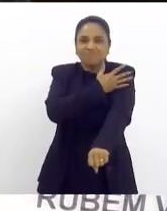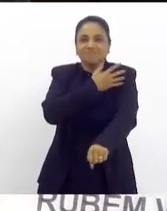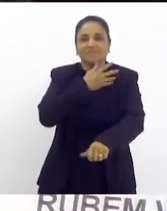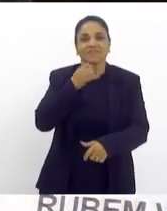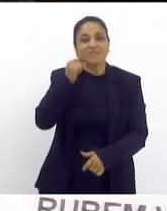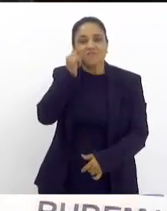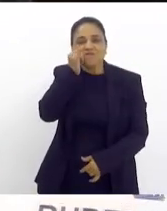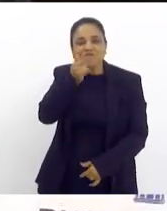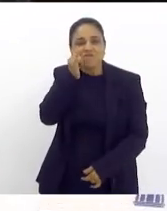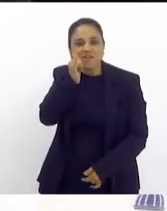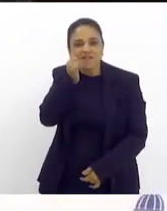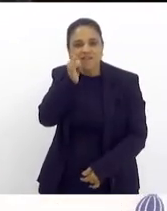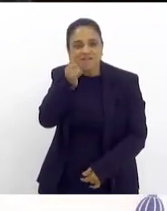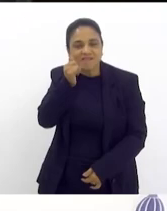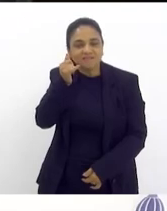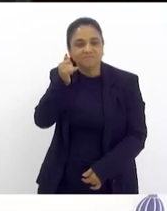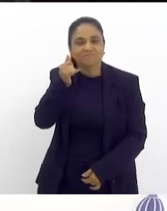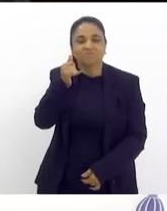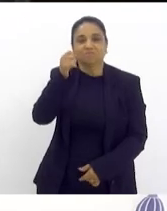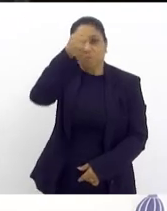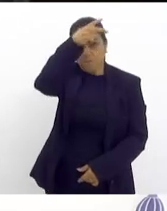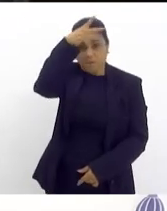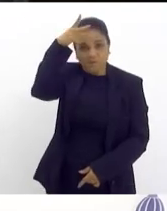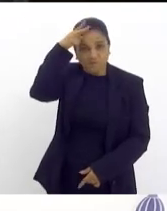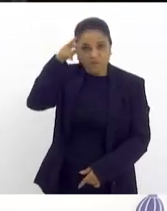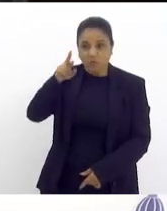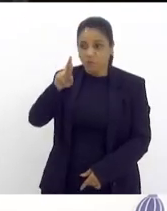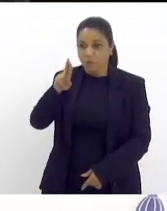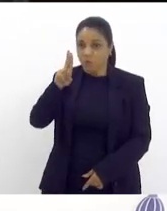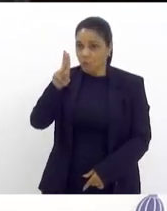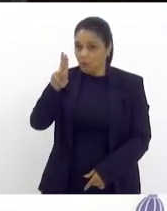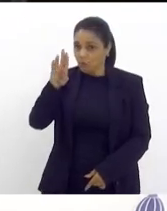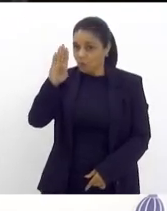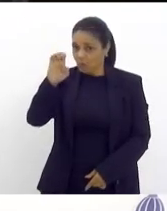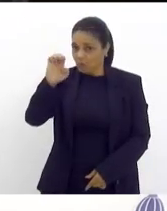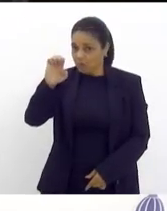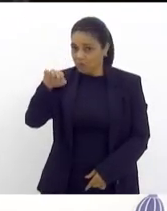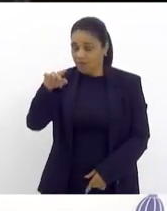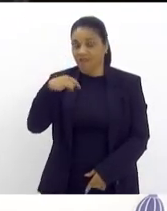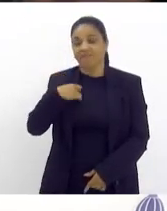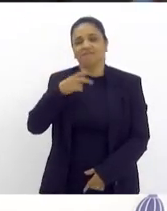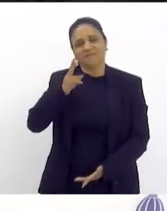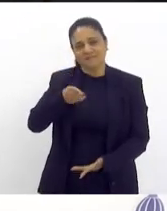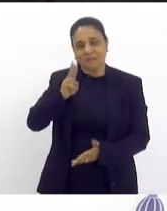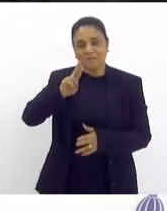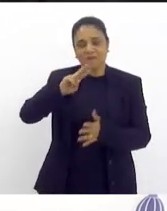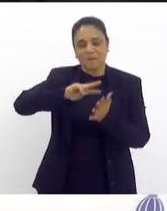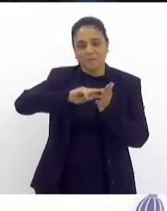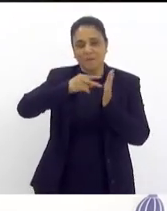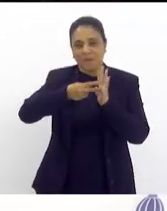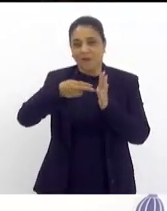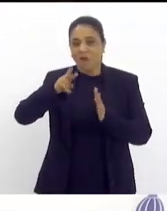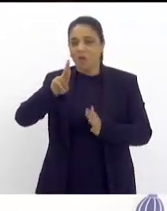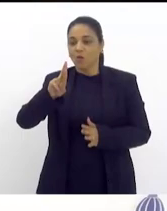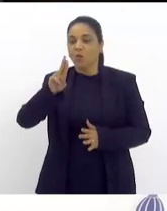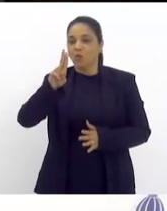do prefeito Rubem, que é Rubão, mas para mim será sempre Rubinho.